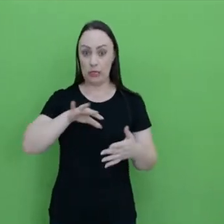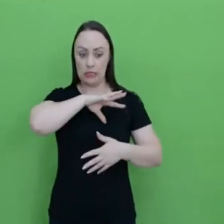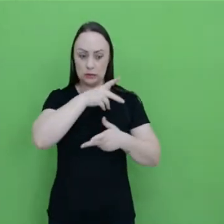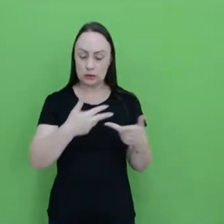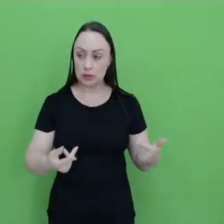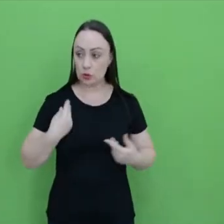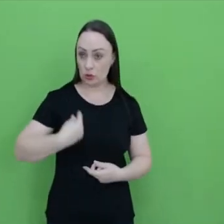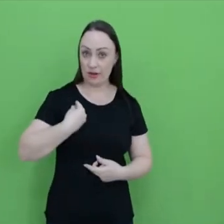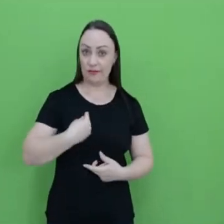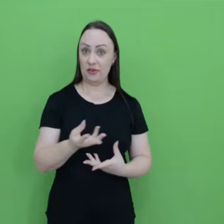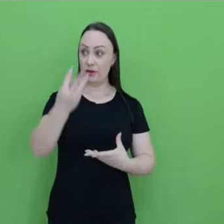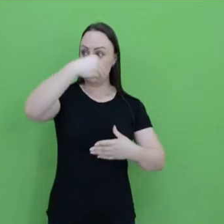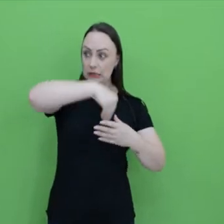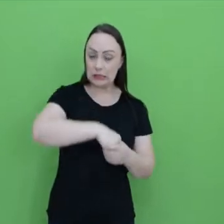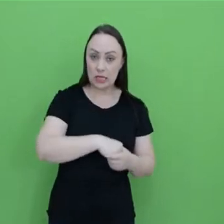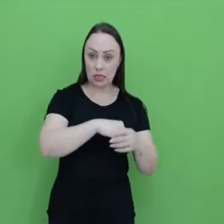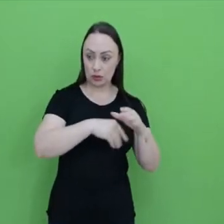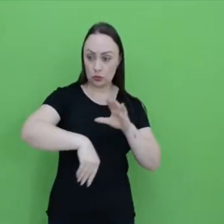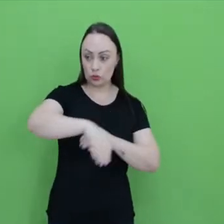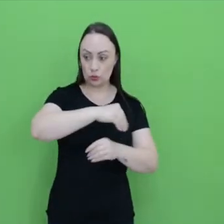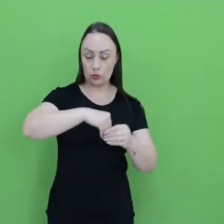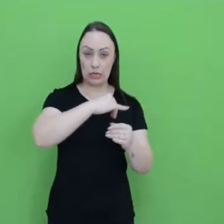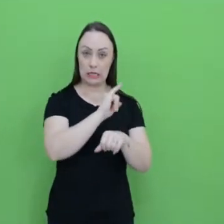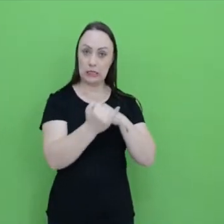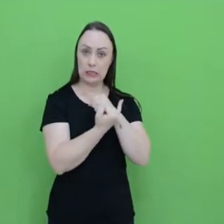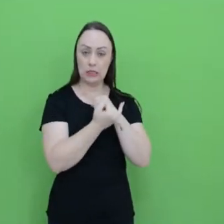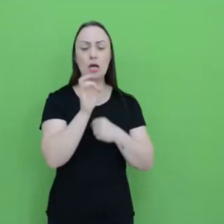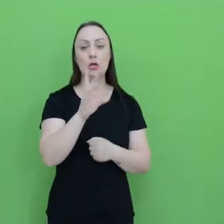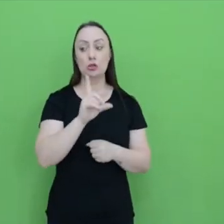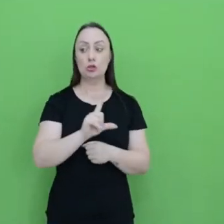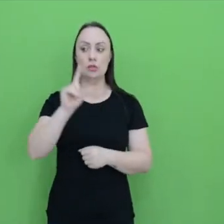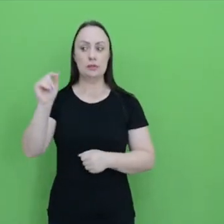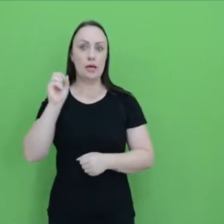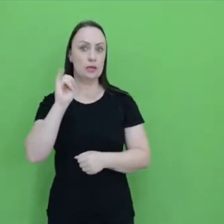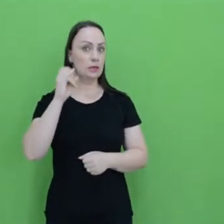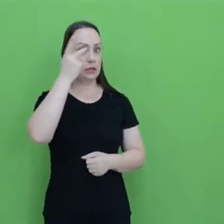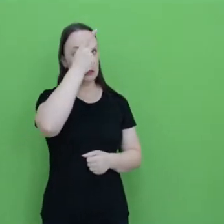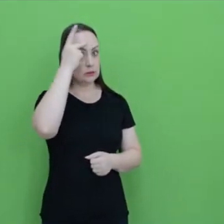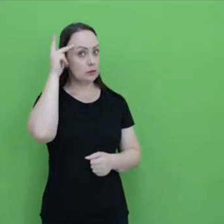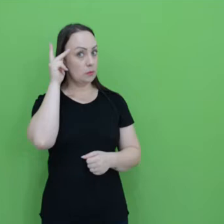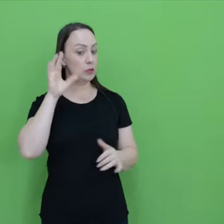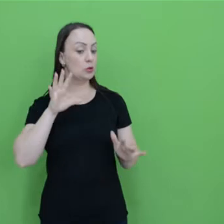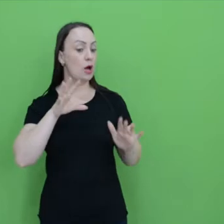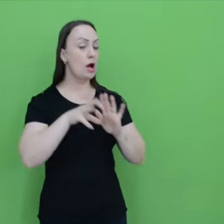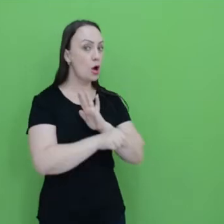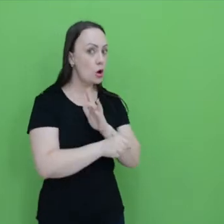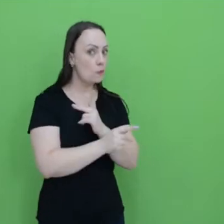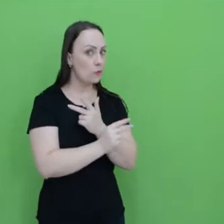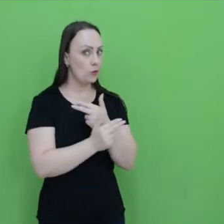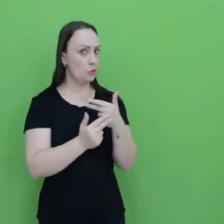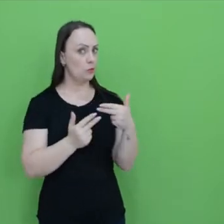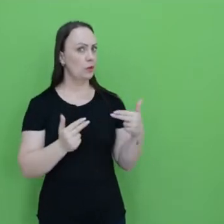criaturas vivem no interior da ilha e só saem de lá quando alguém lhes